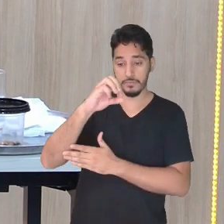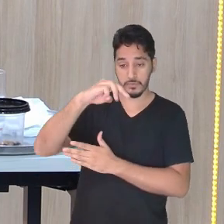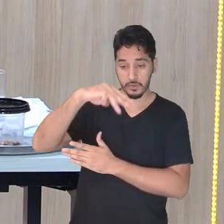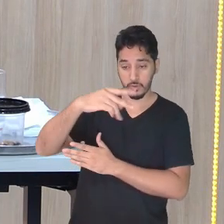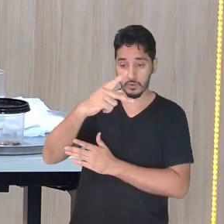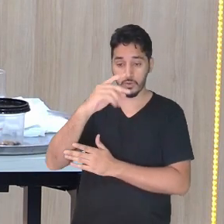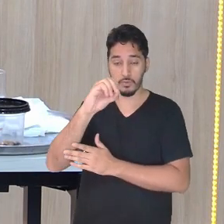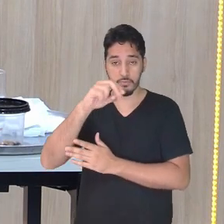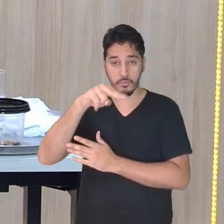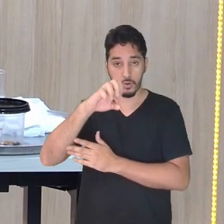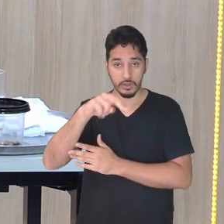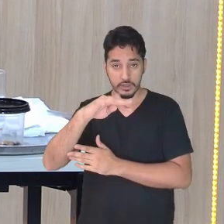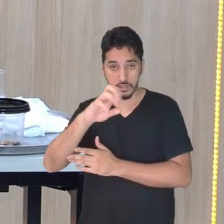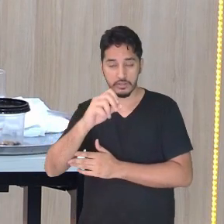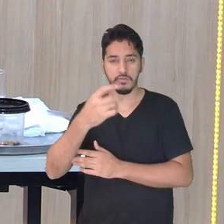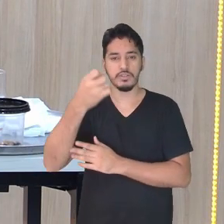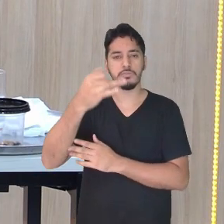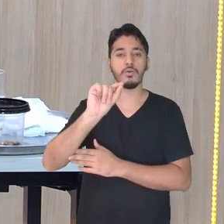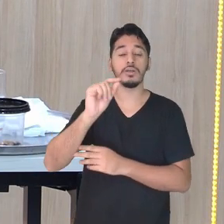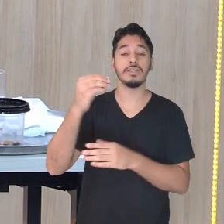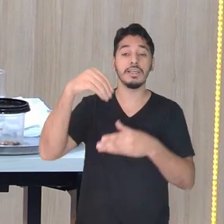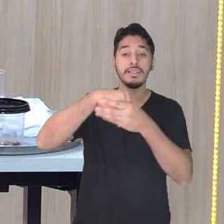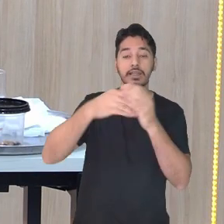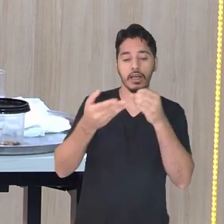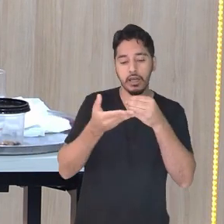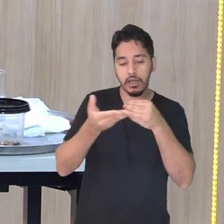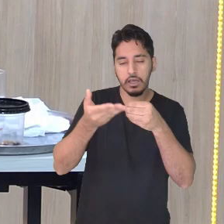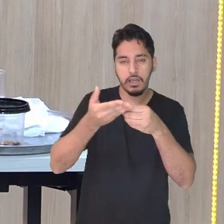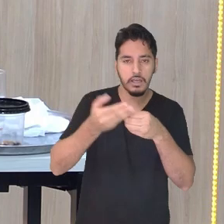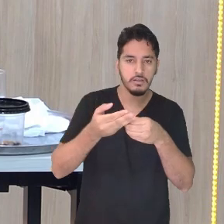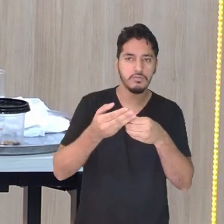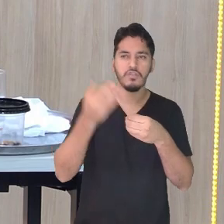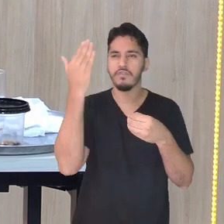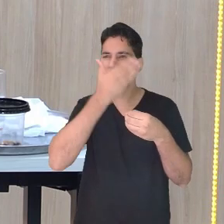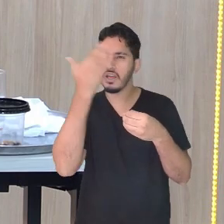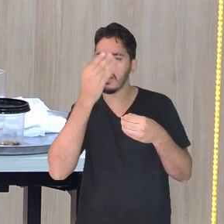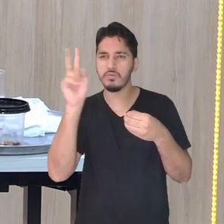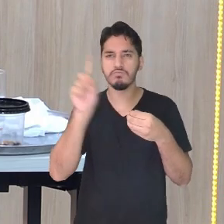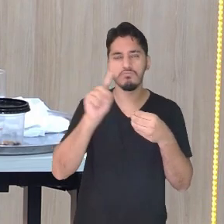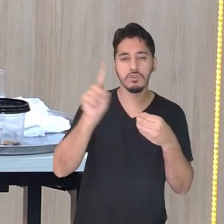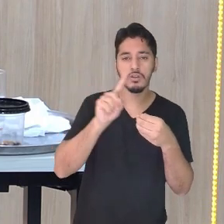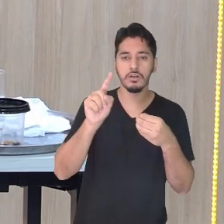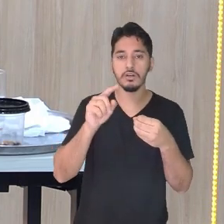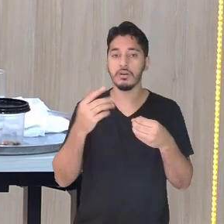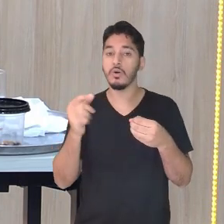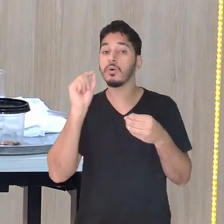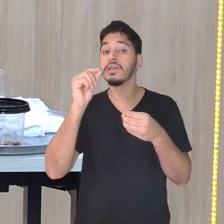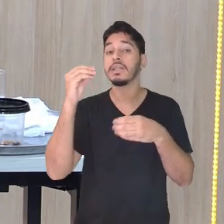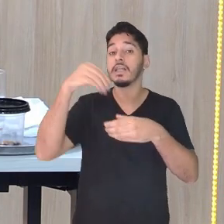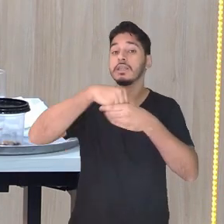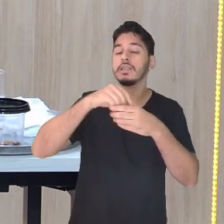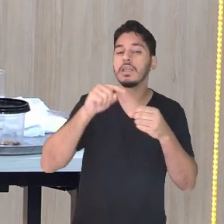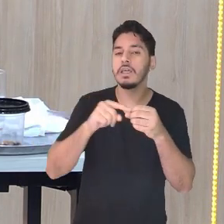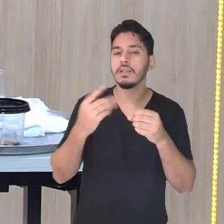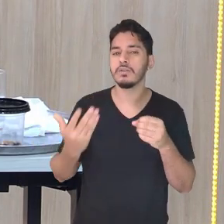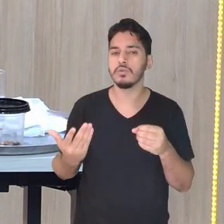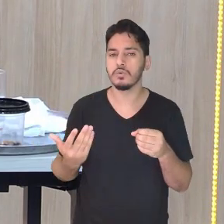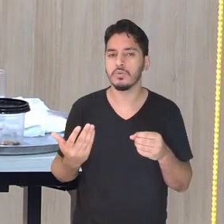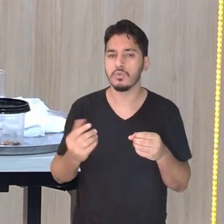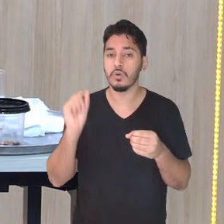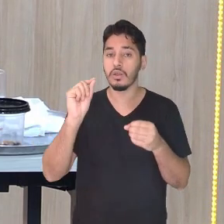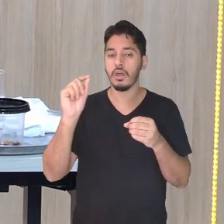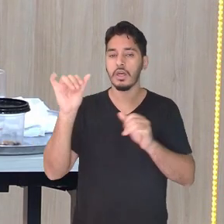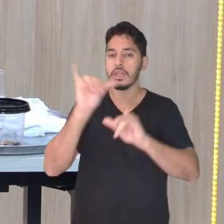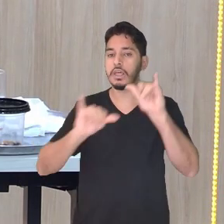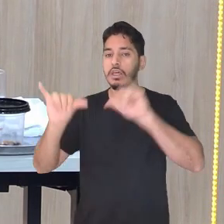que tem dentro desse copo, sendo visível em fase ou não. Eu quero saber o que foi colocado dentro desse